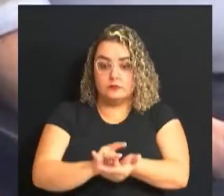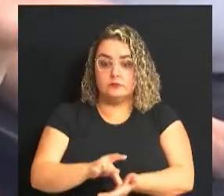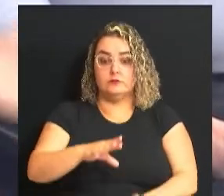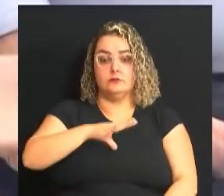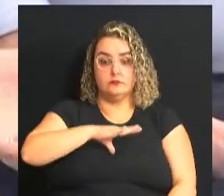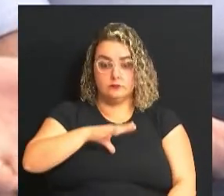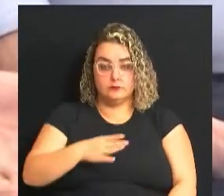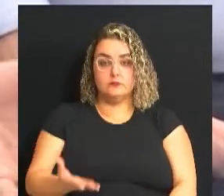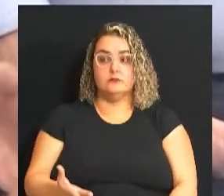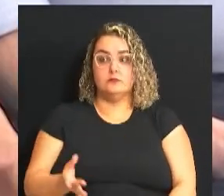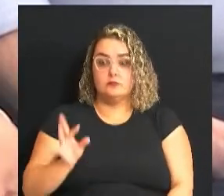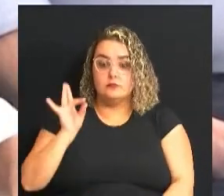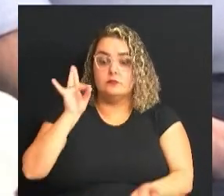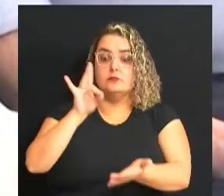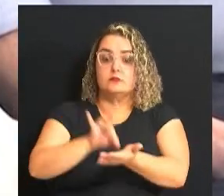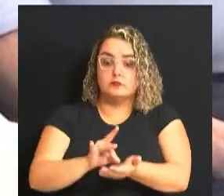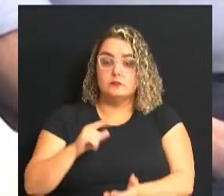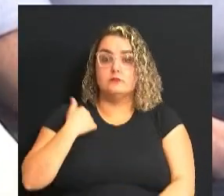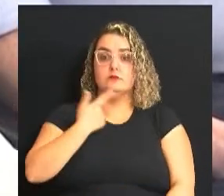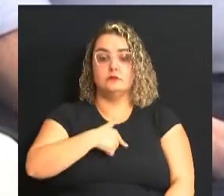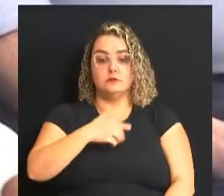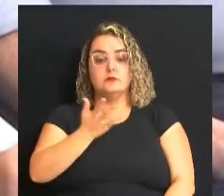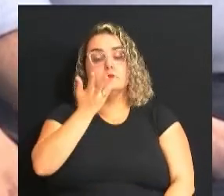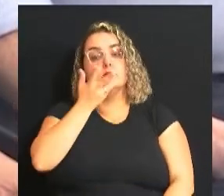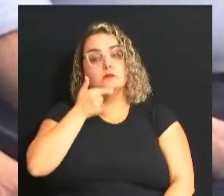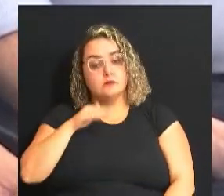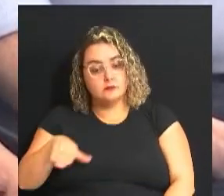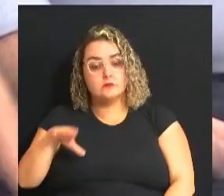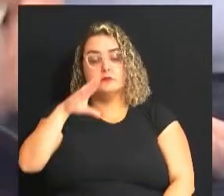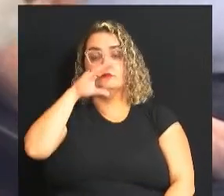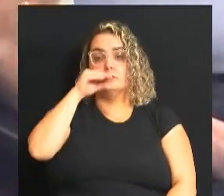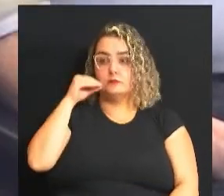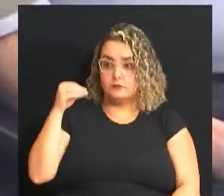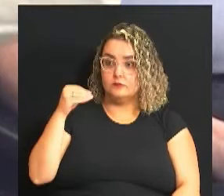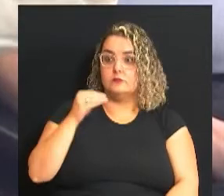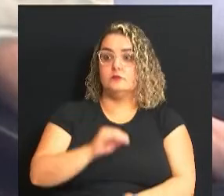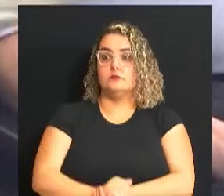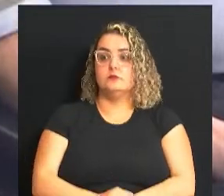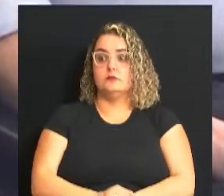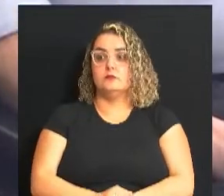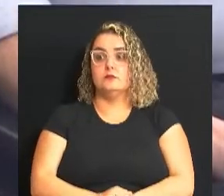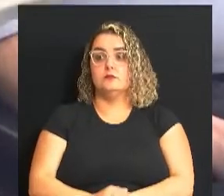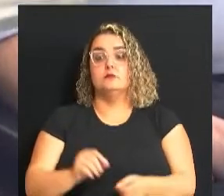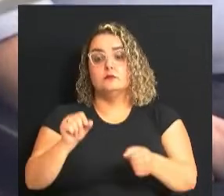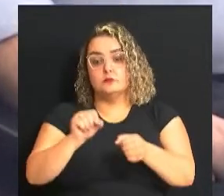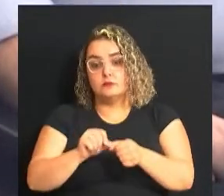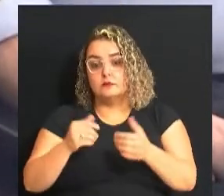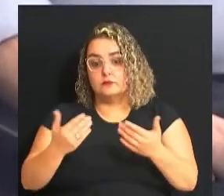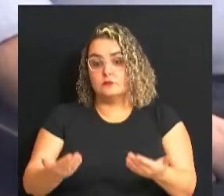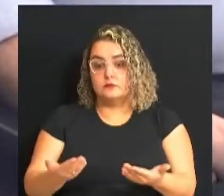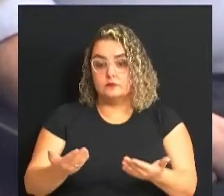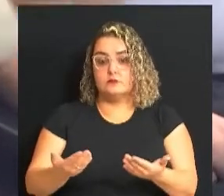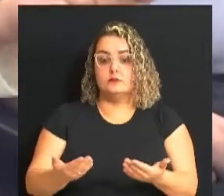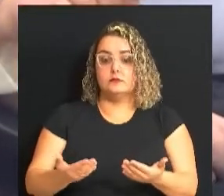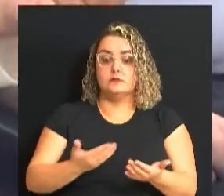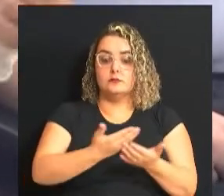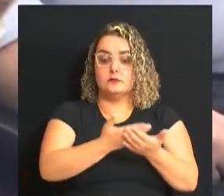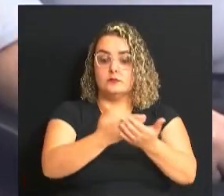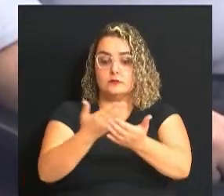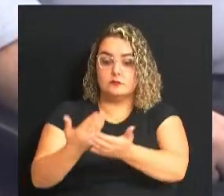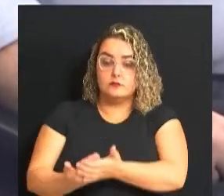para a realidade das nossas crianças e dos nossos adolescentes, que fez, então, a partir deste estudo,